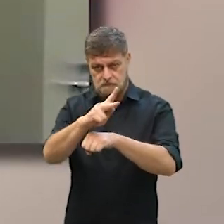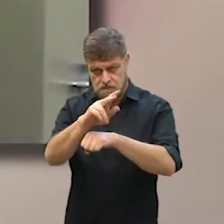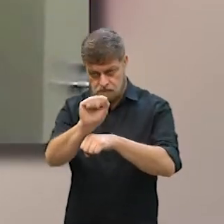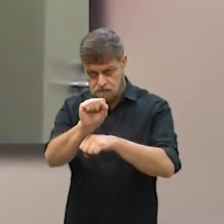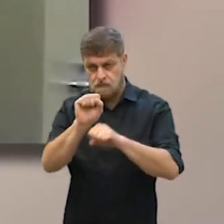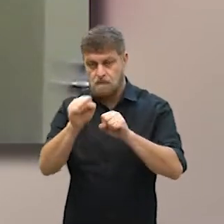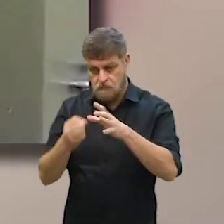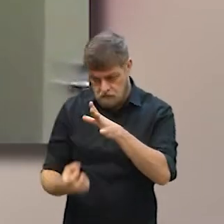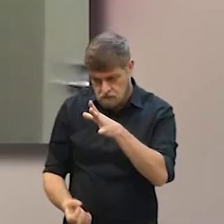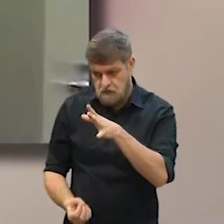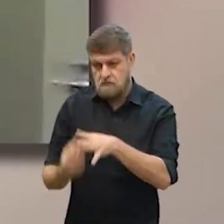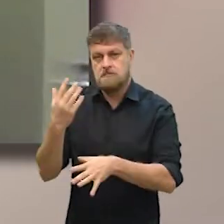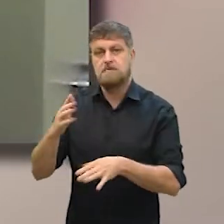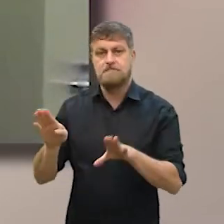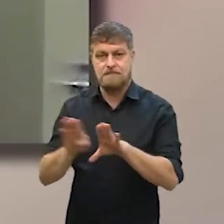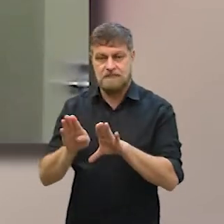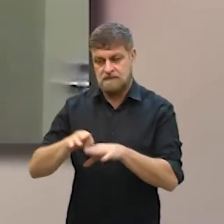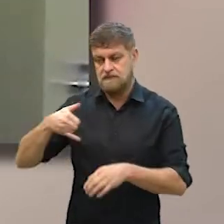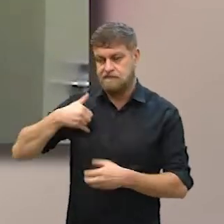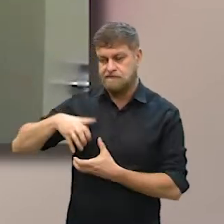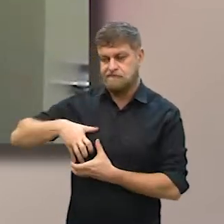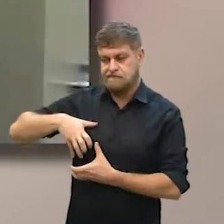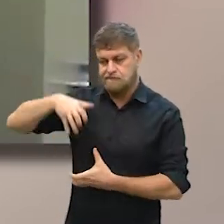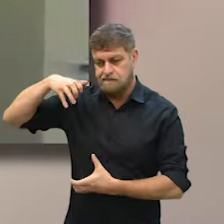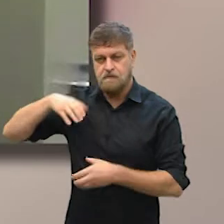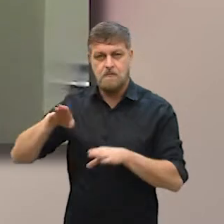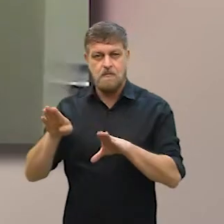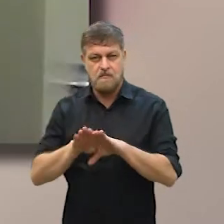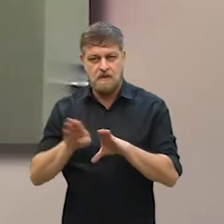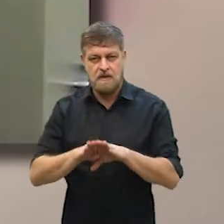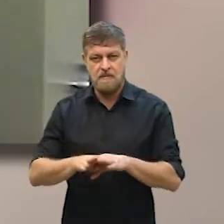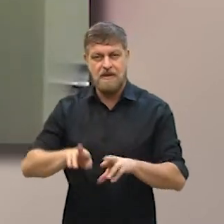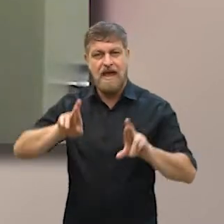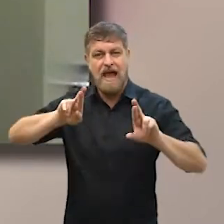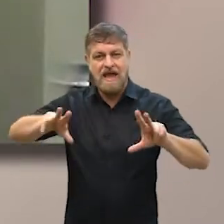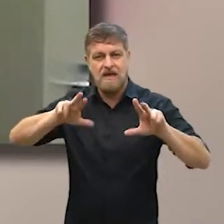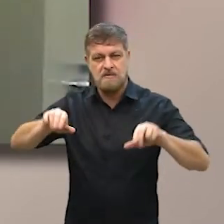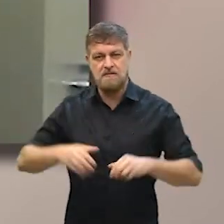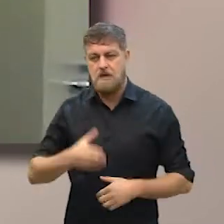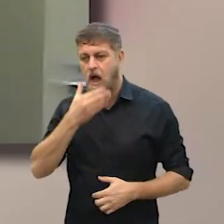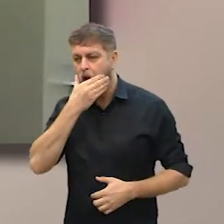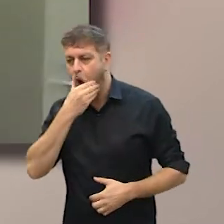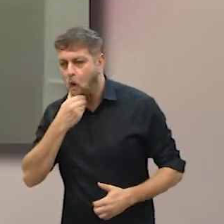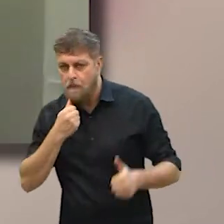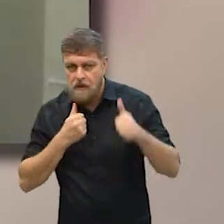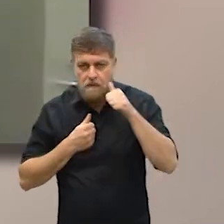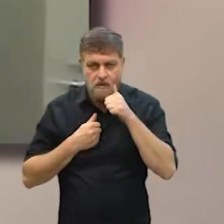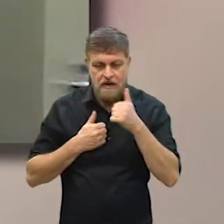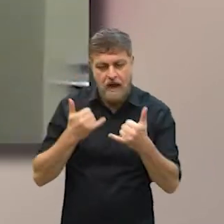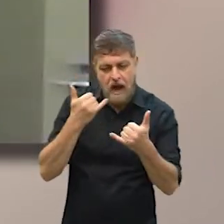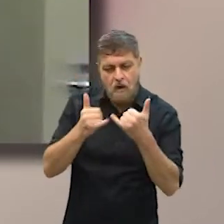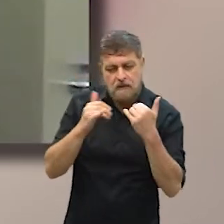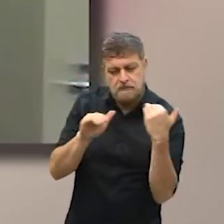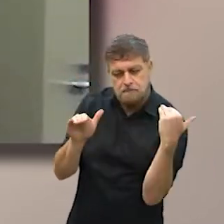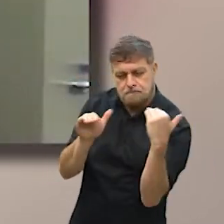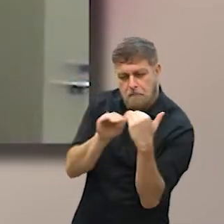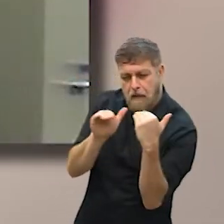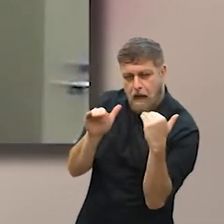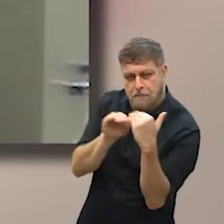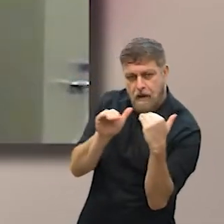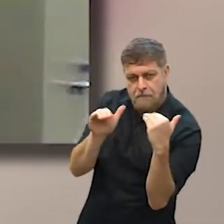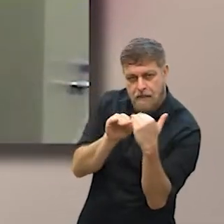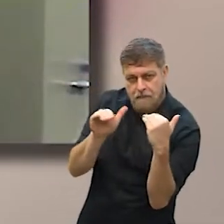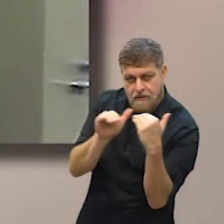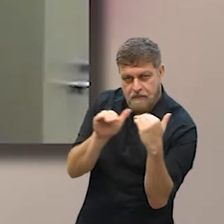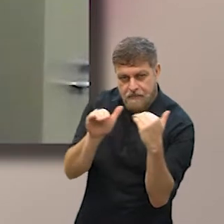sistêmico na faixa mais adiantada da vida e também essa diferença entre homens e mulheres diminui a mais próximo